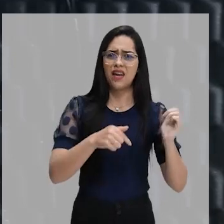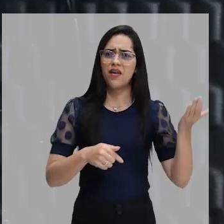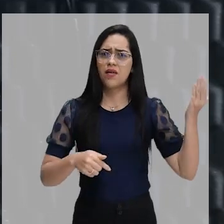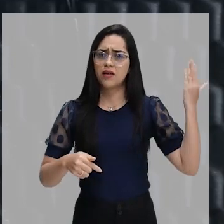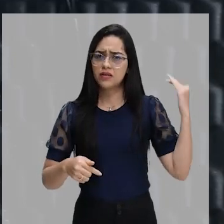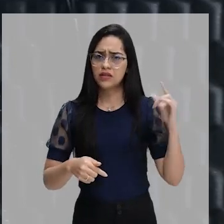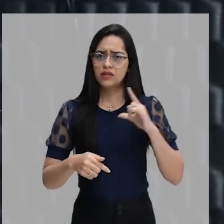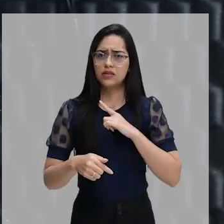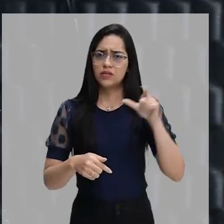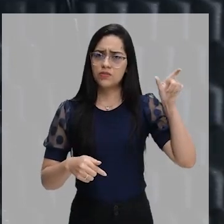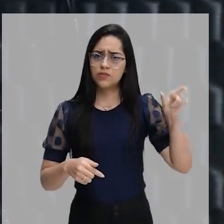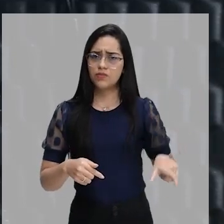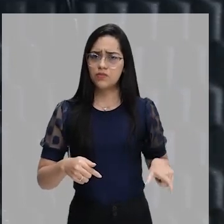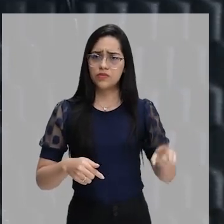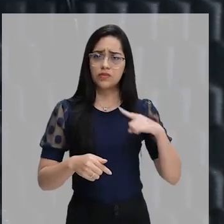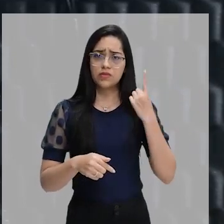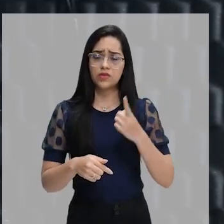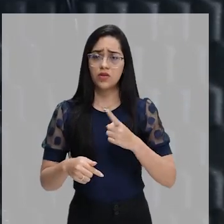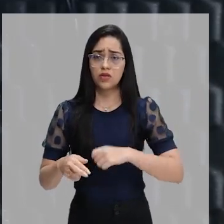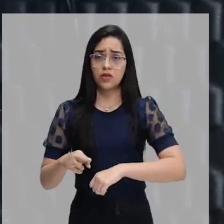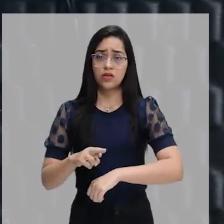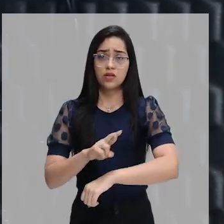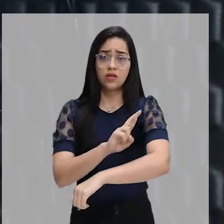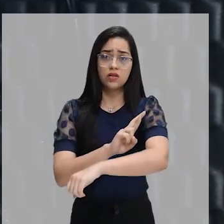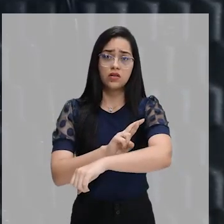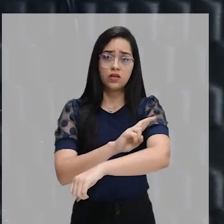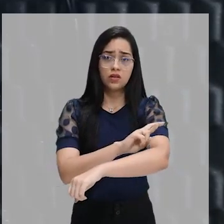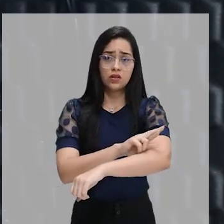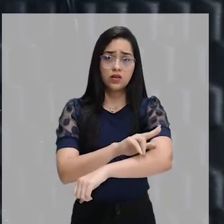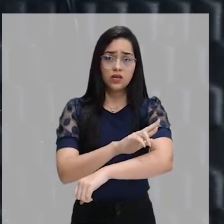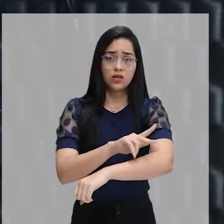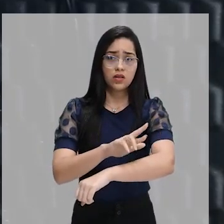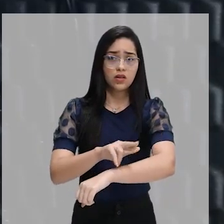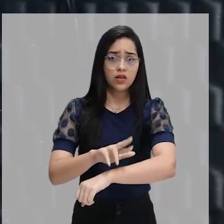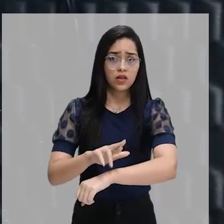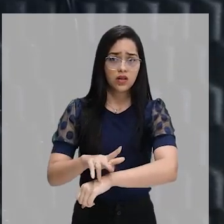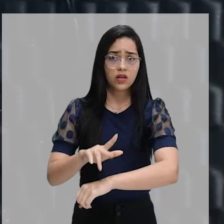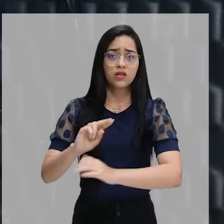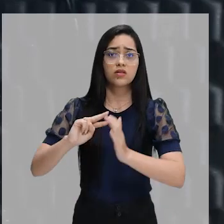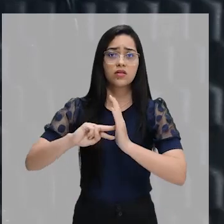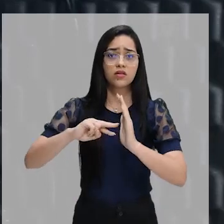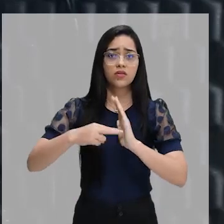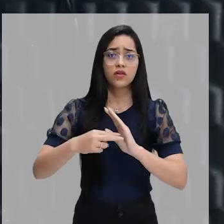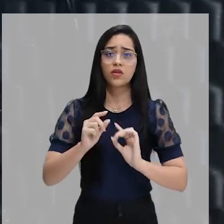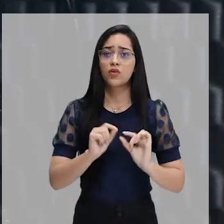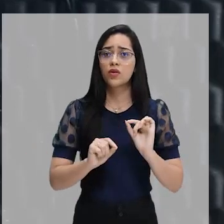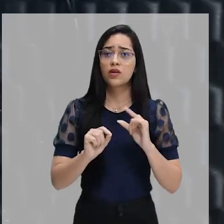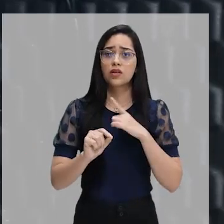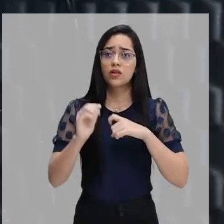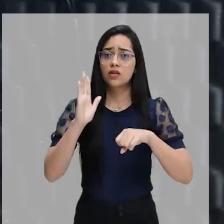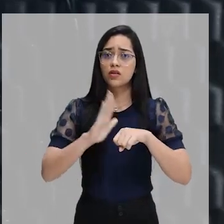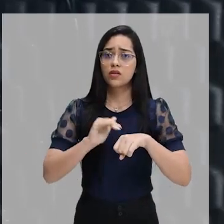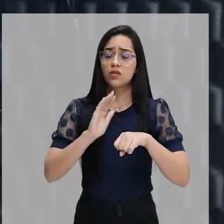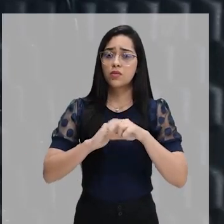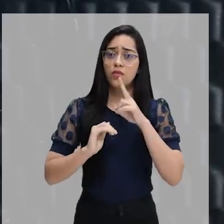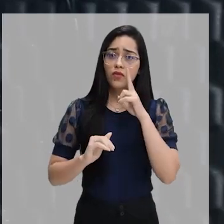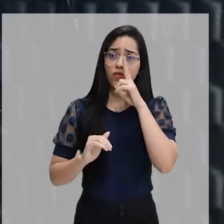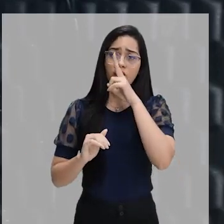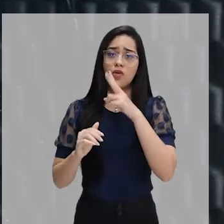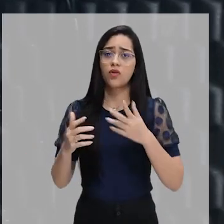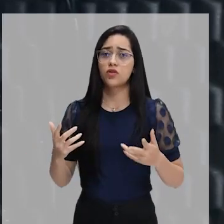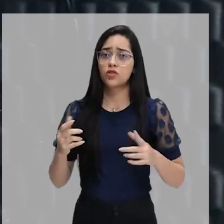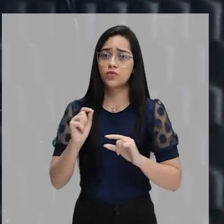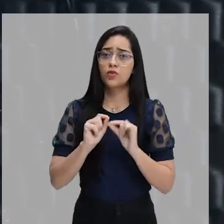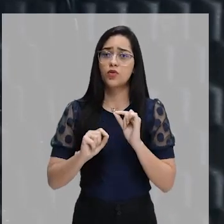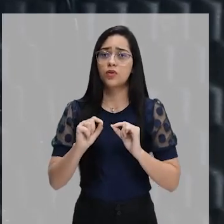a criatura da nossa, mais atrevida da nossa raça, então é um chamamento assim mais forte